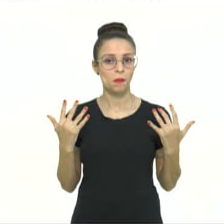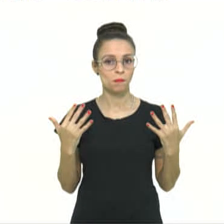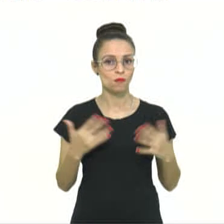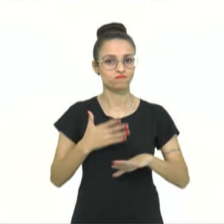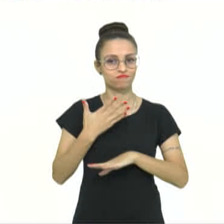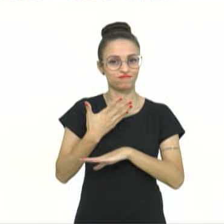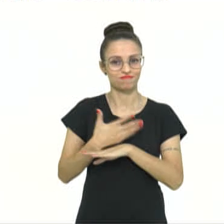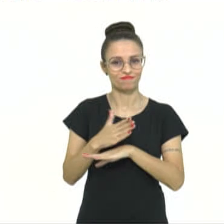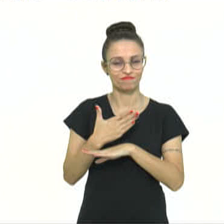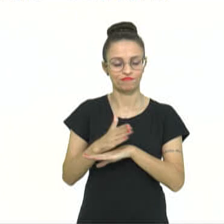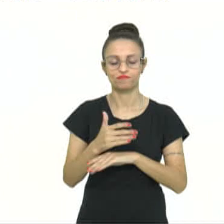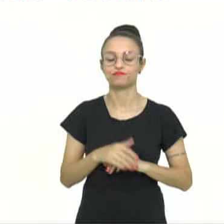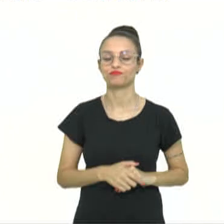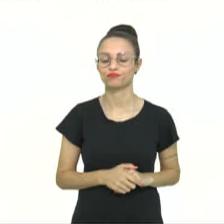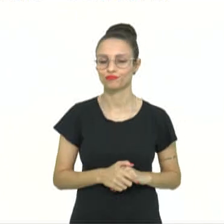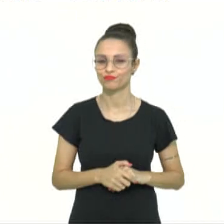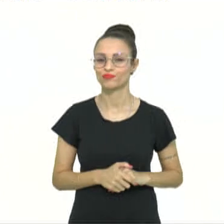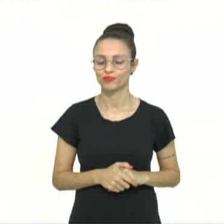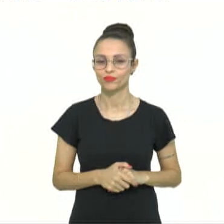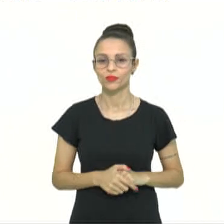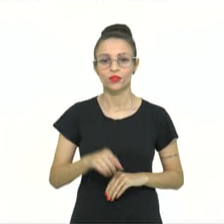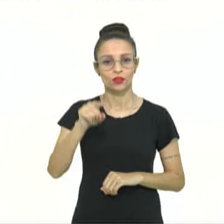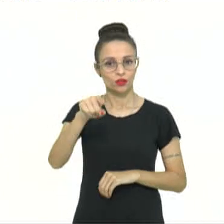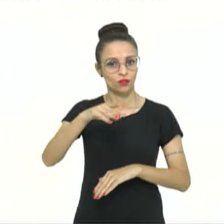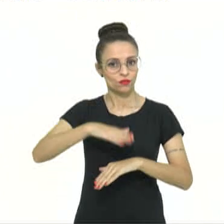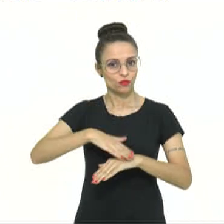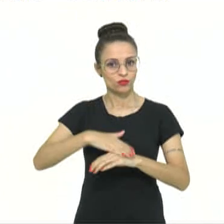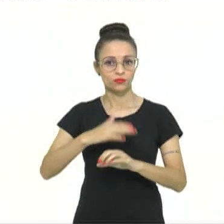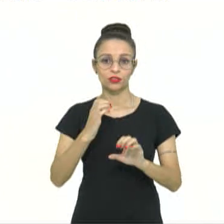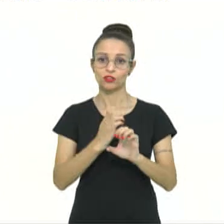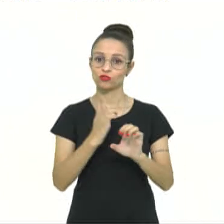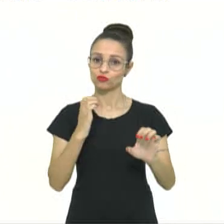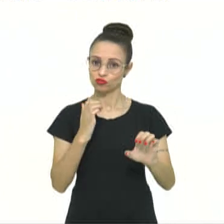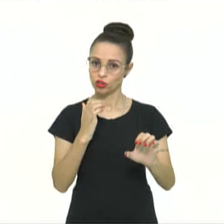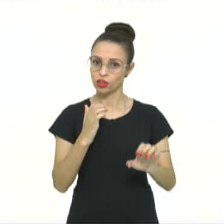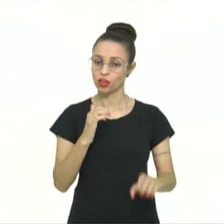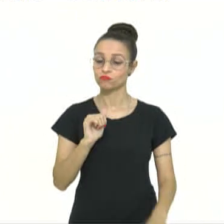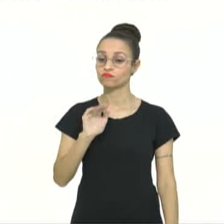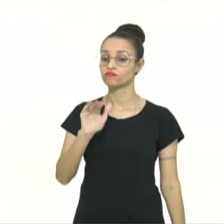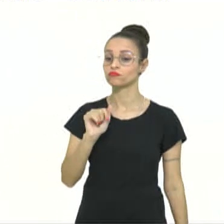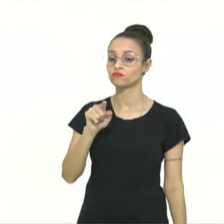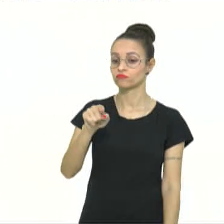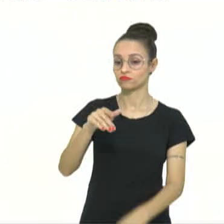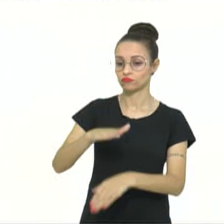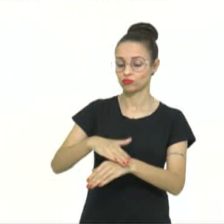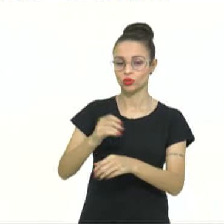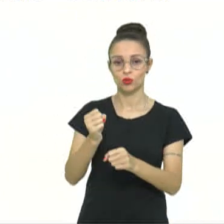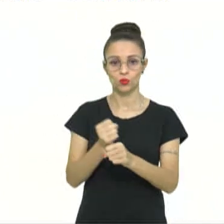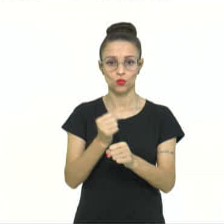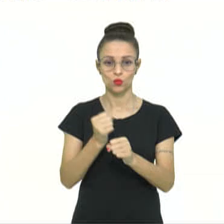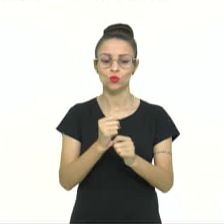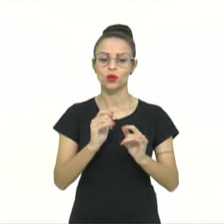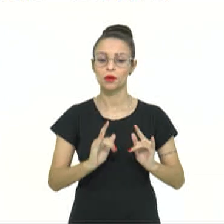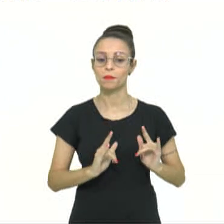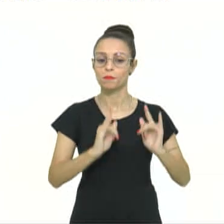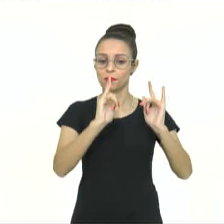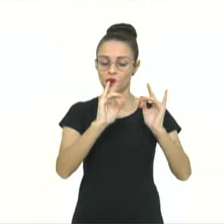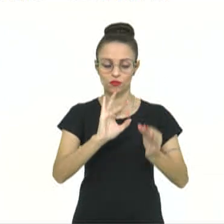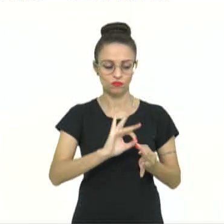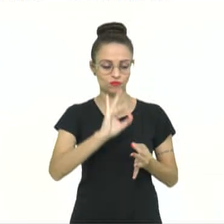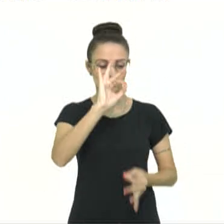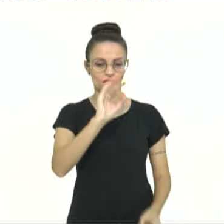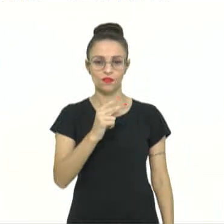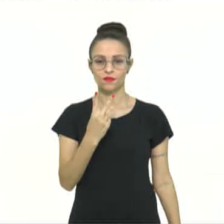massa. Você é um engenheiro e foi contratado para construir um prédio de 20 metros